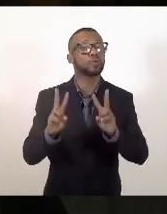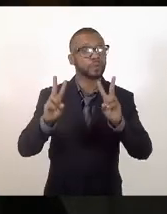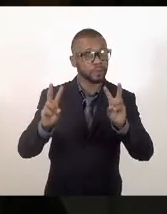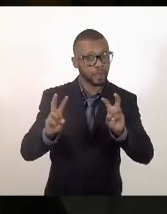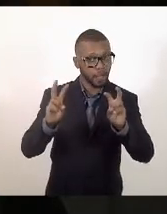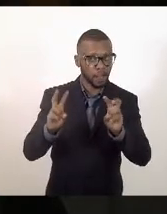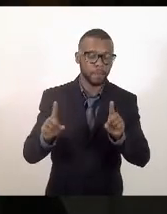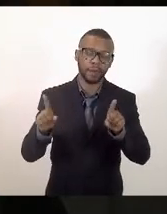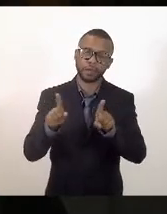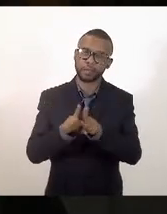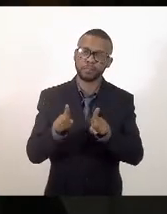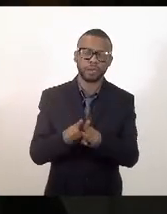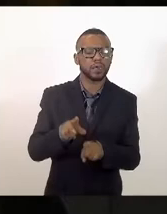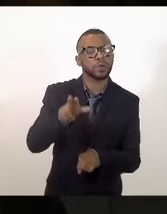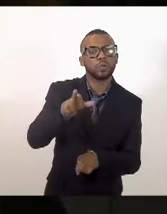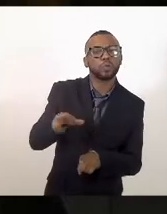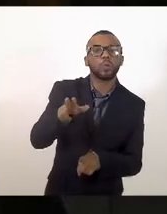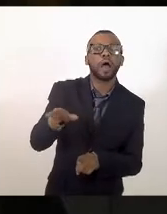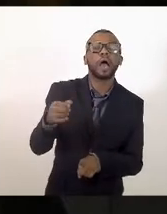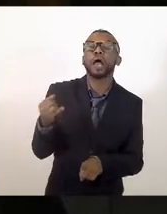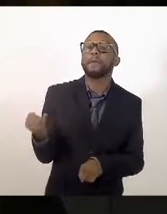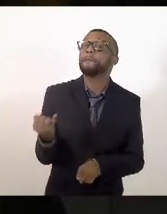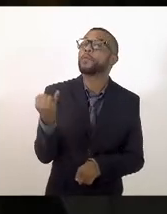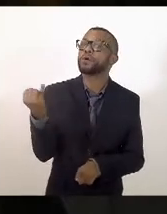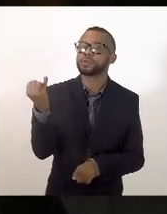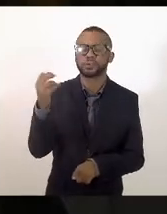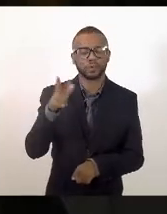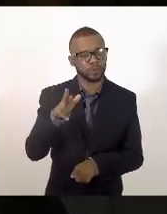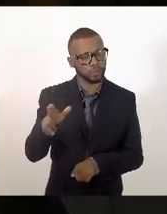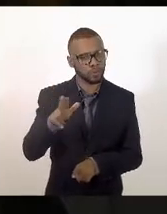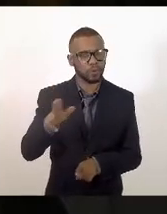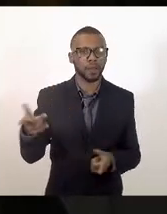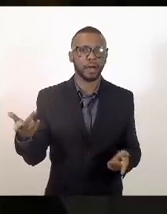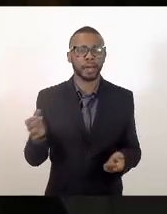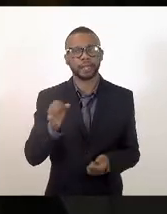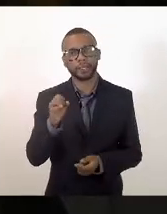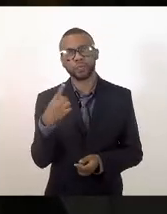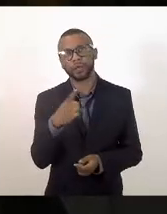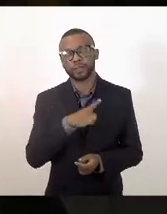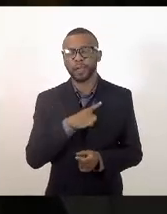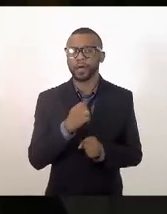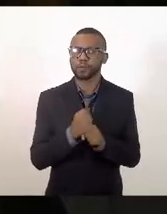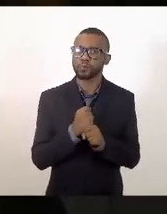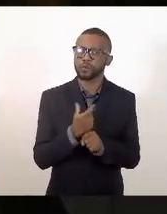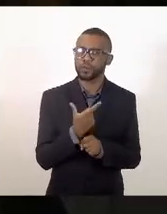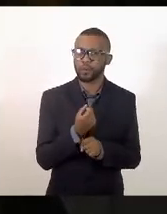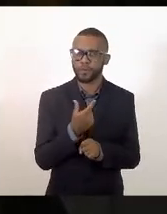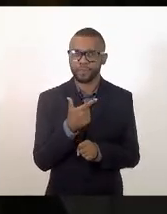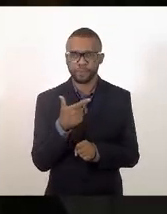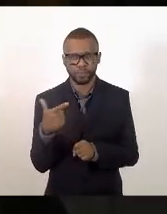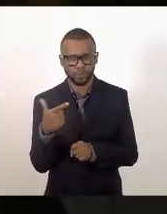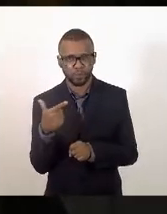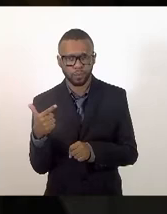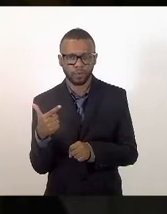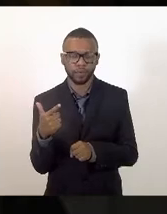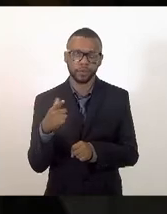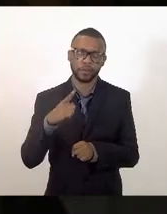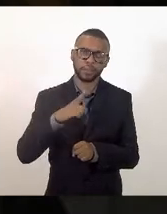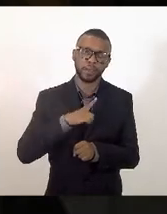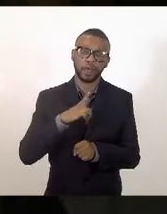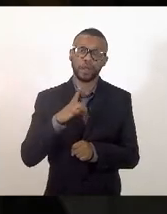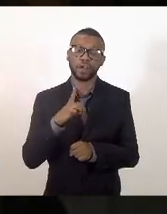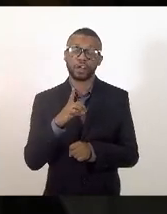que também não é relevante. Se vamos ter em 2022